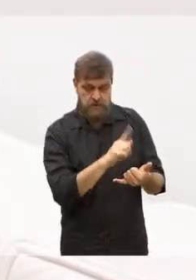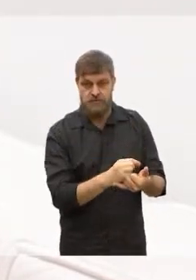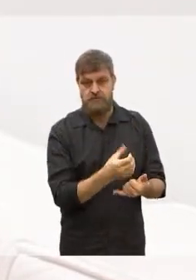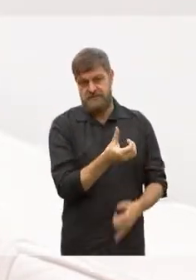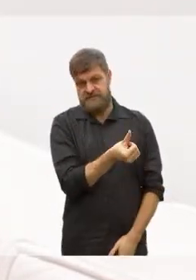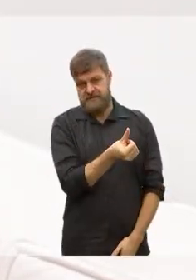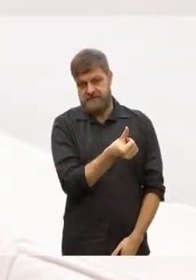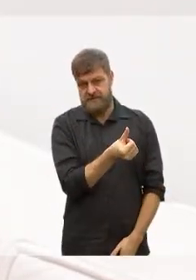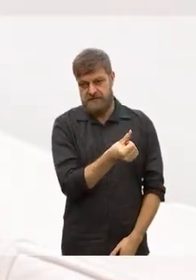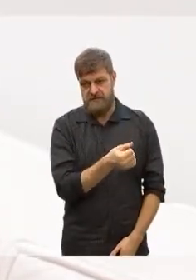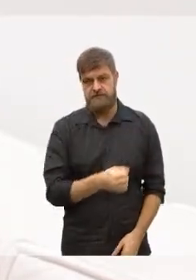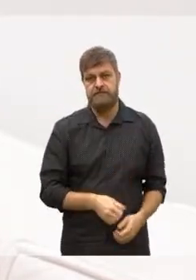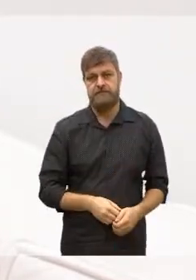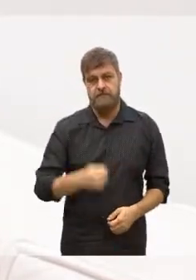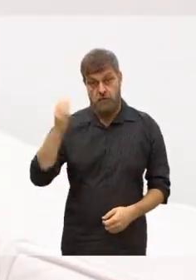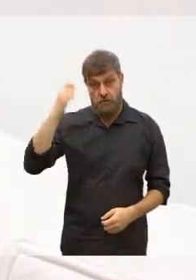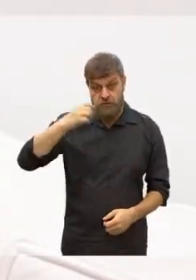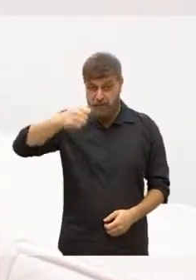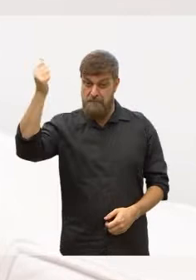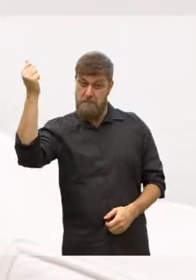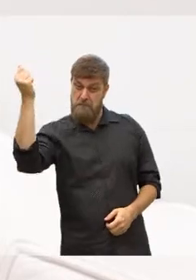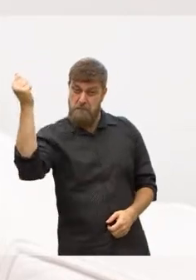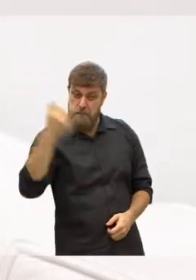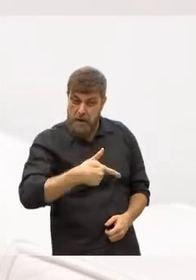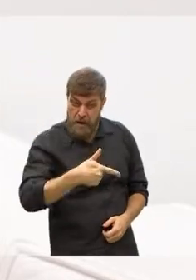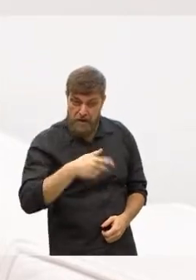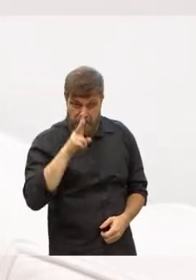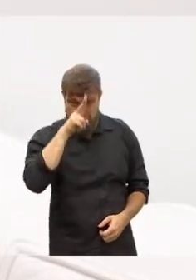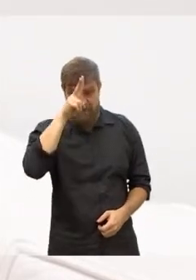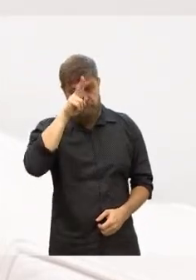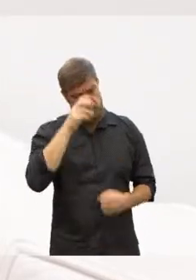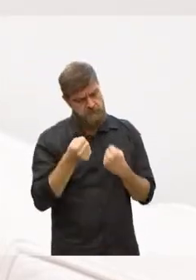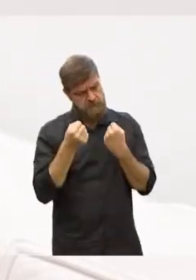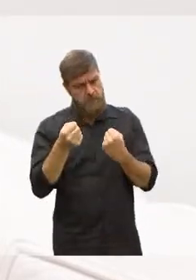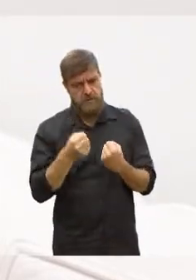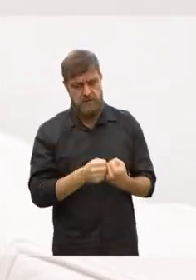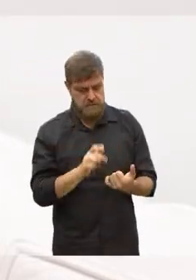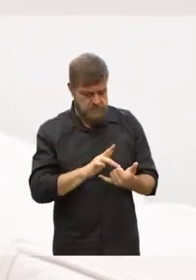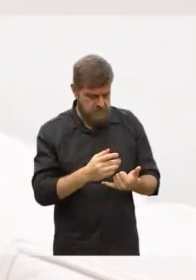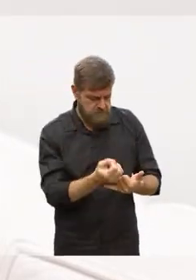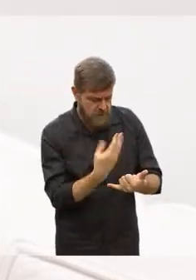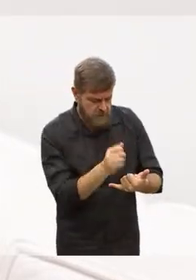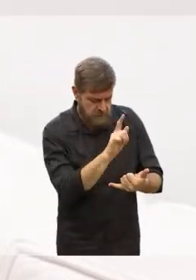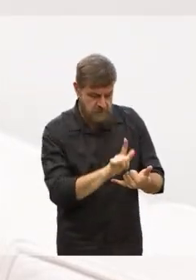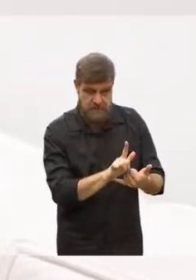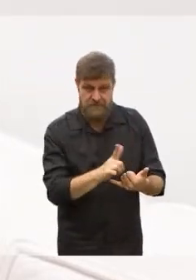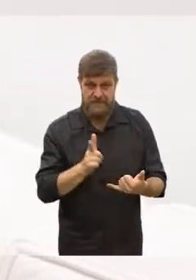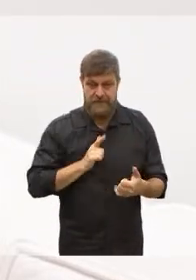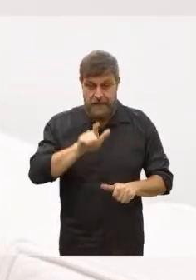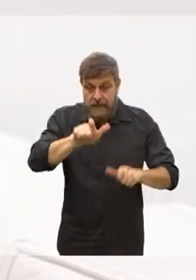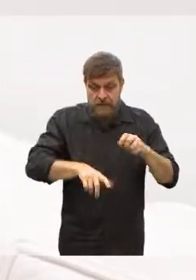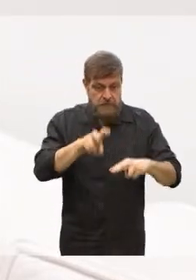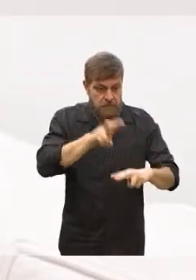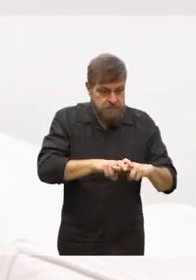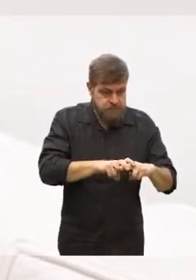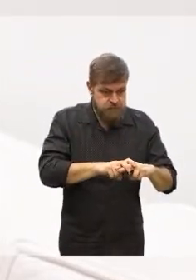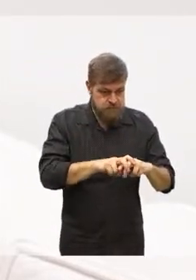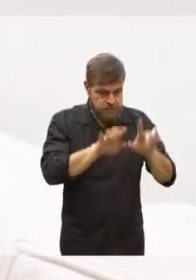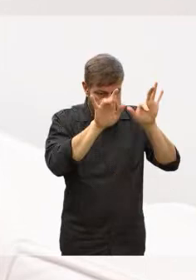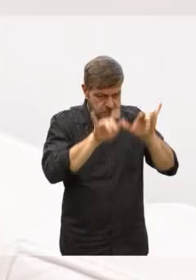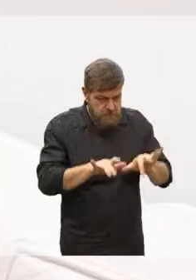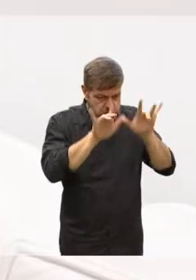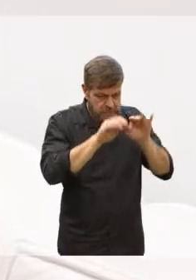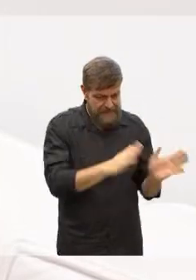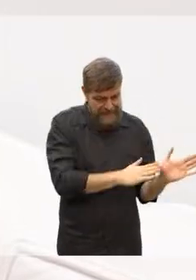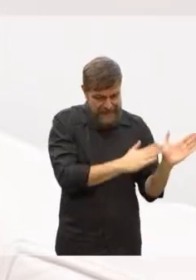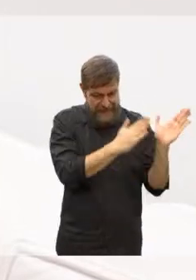Tá? Então, lógico que a luz solar é muito mais potente que a luz azul, mas tem pessoas que ficam no computador